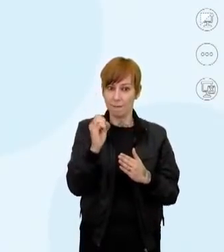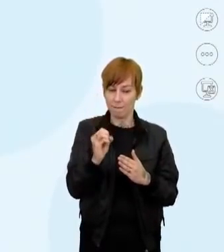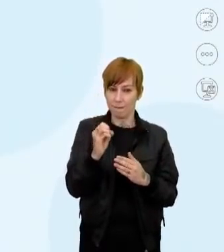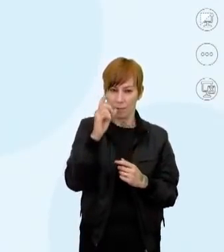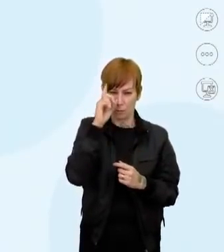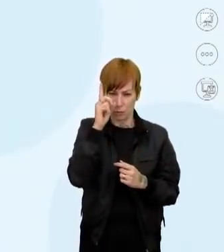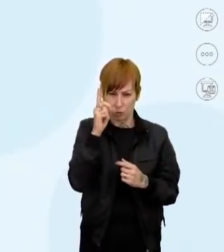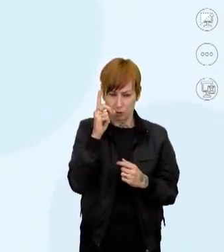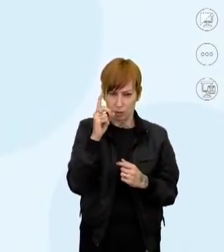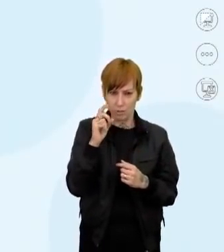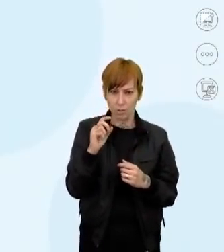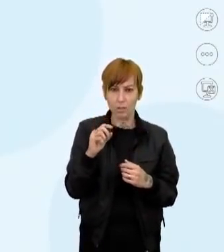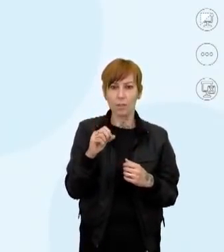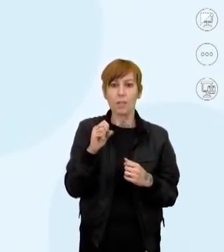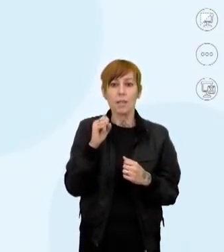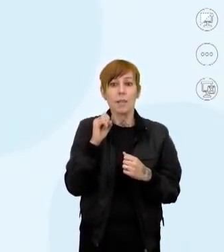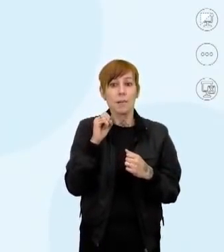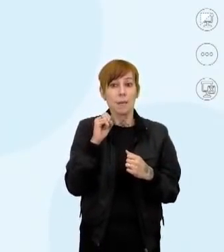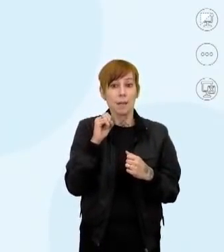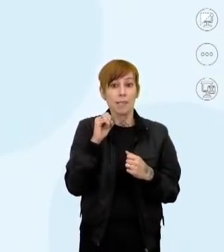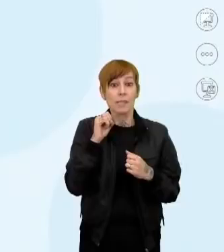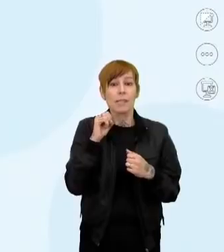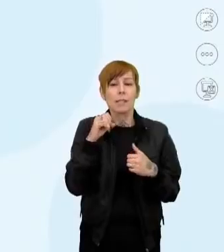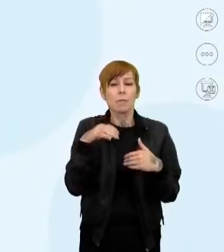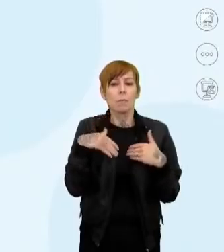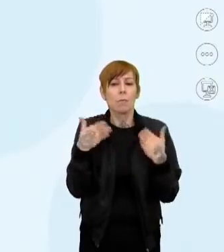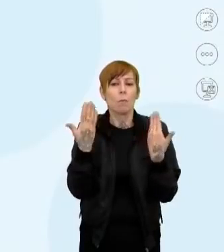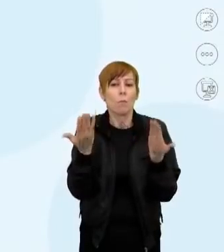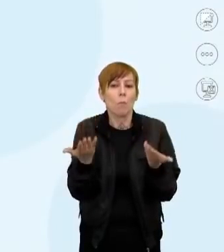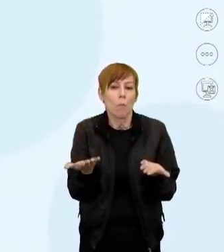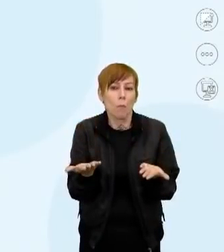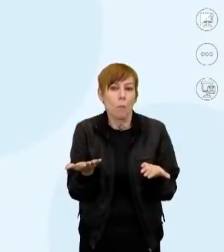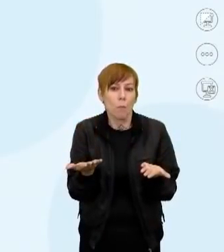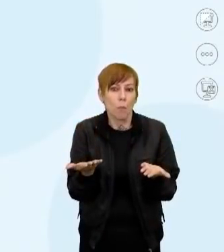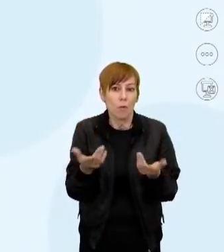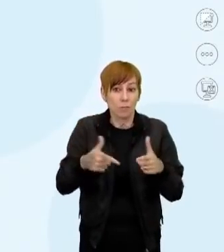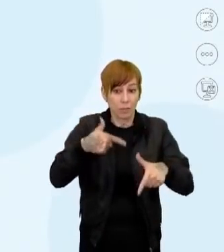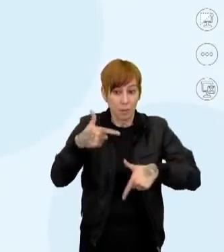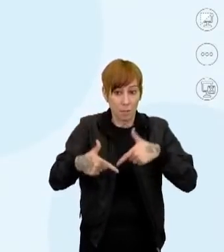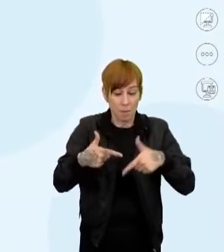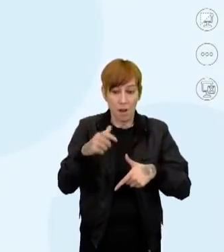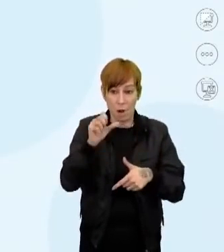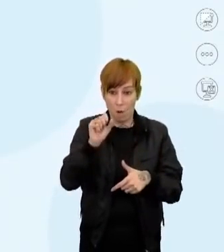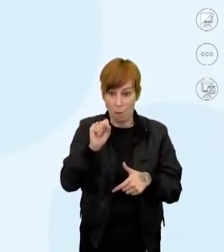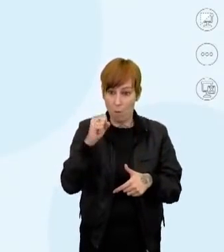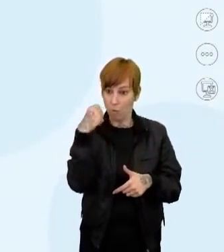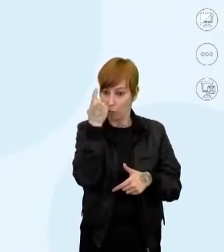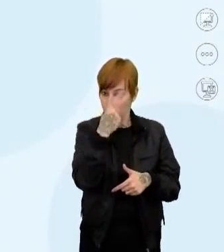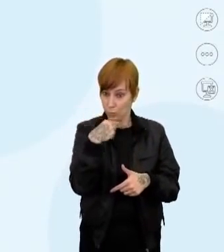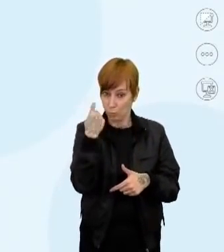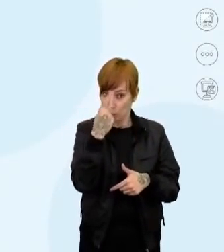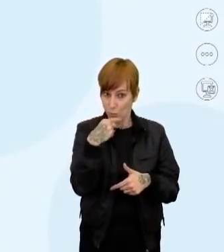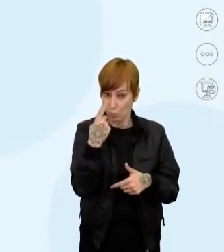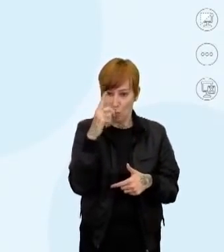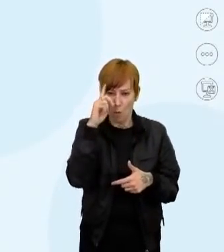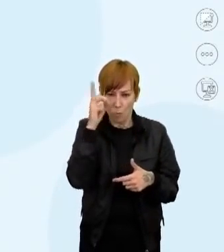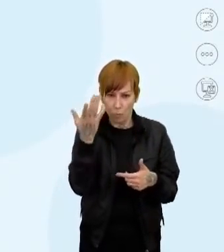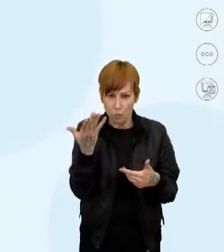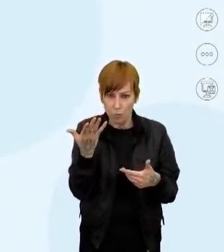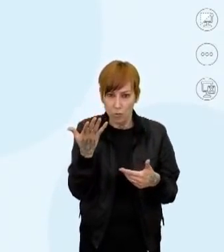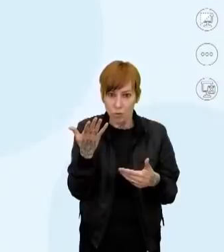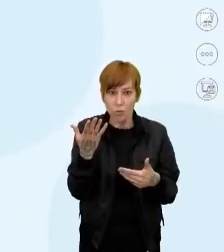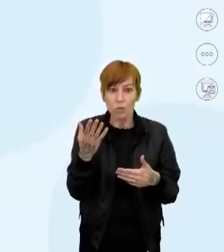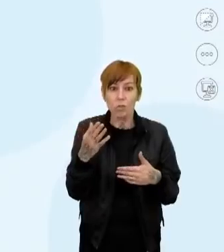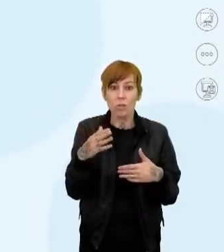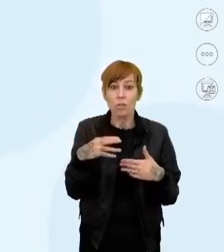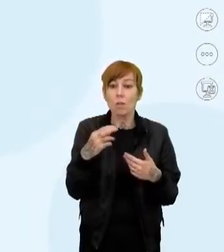casa trabalhando 8 horas por dia? Então ele quer que você relacione dias com horas,